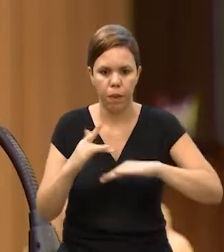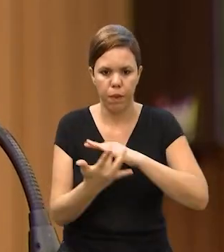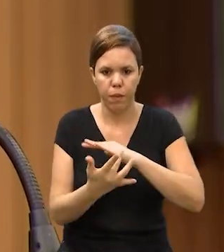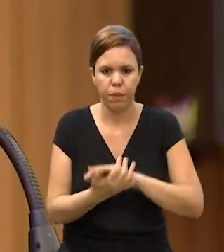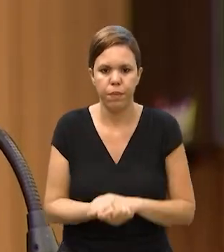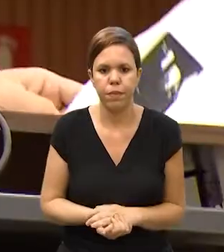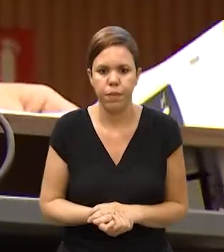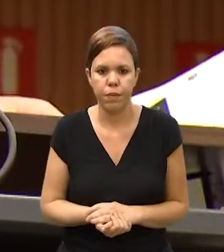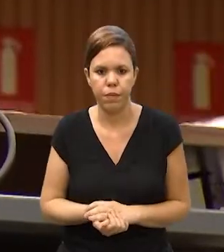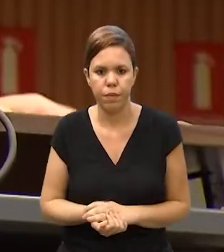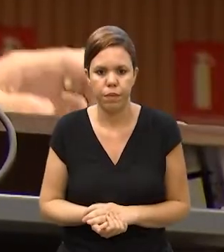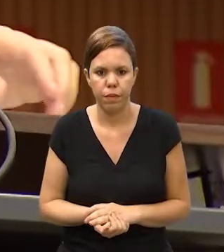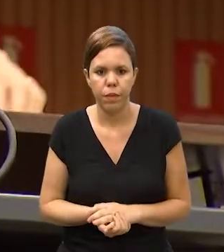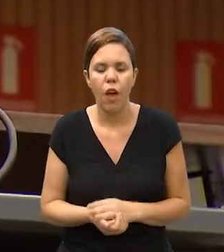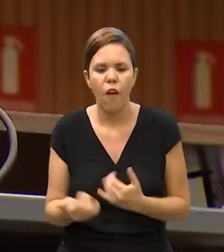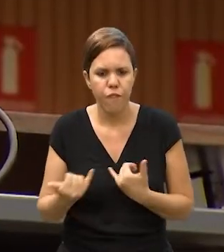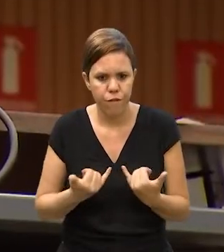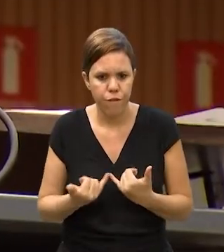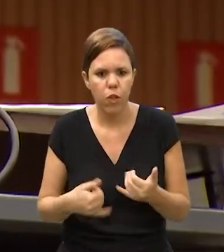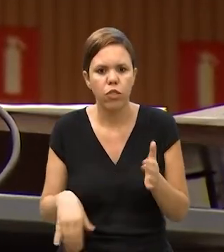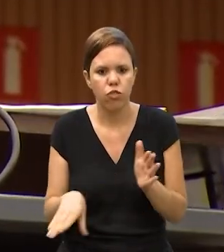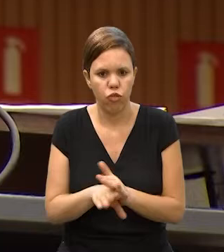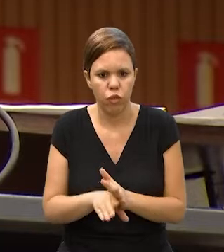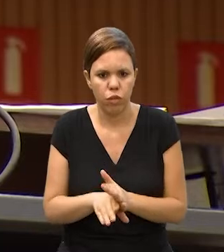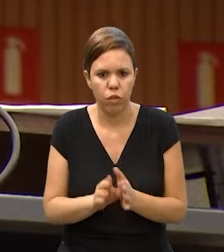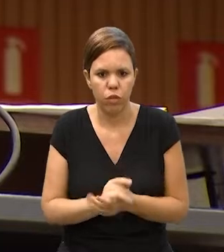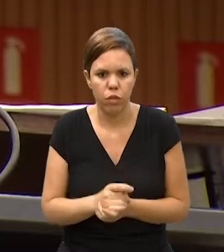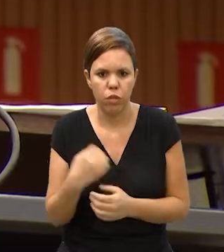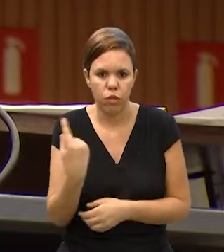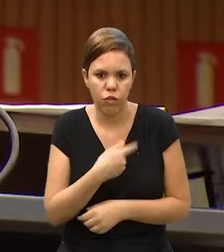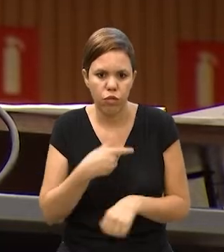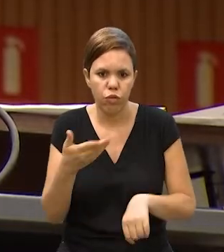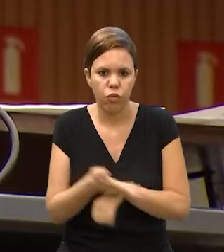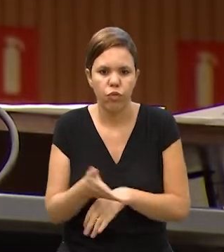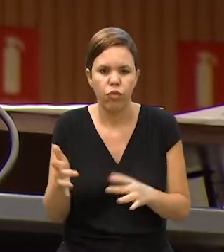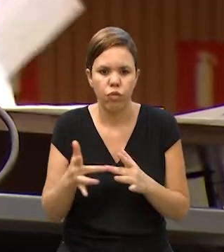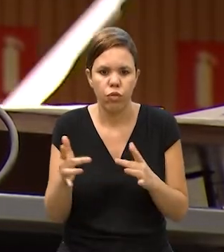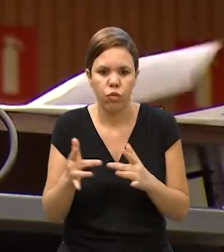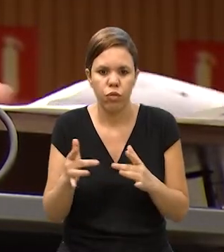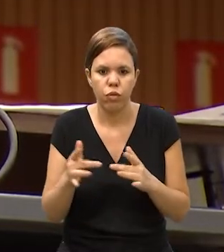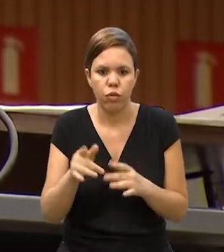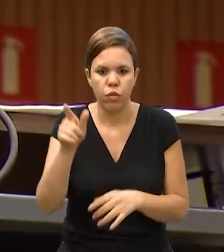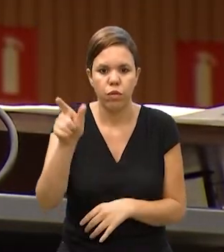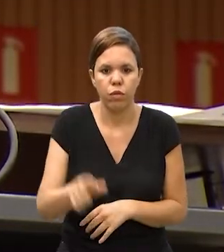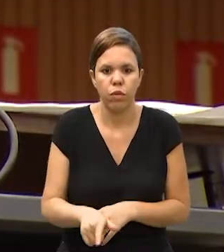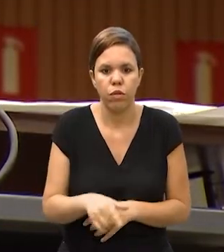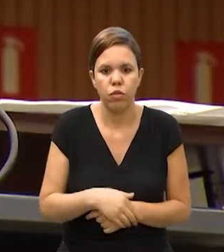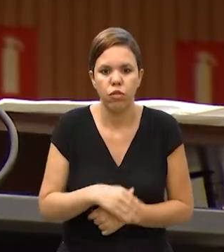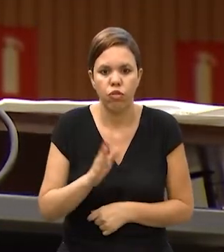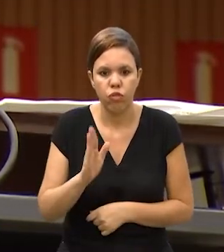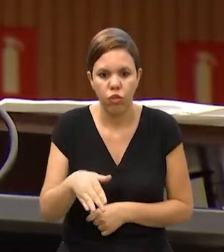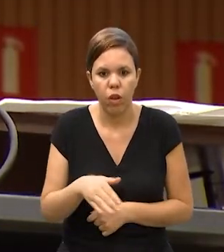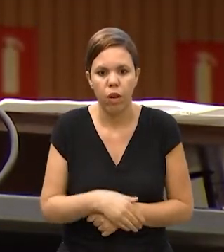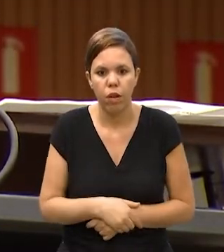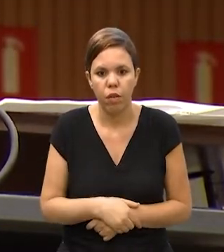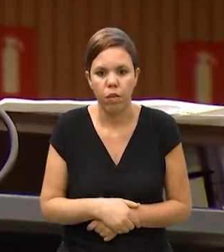site. Então, a informação ela chega, a gente já entra em contato com a pessoa, já